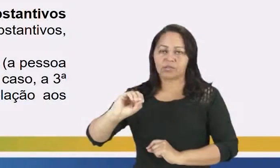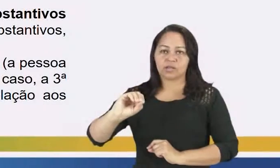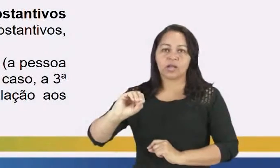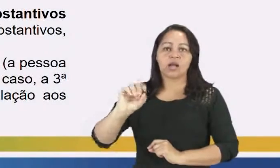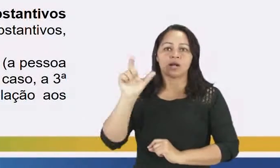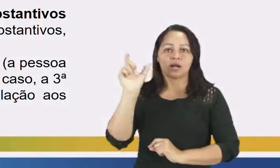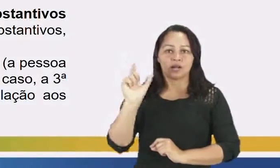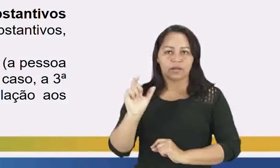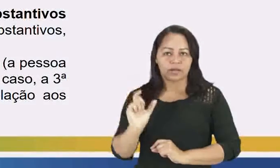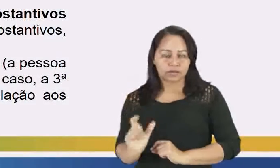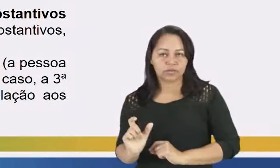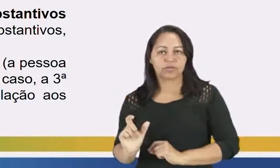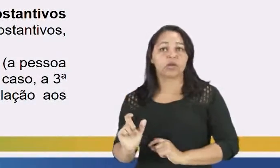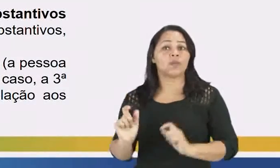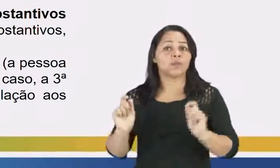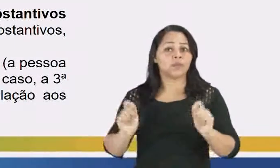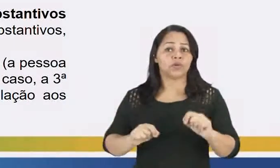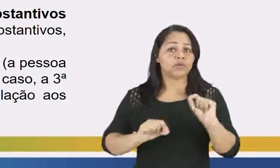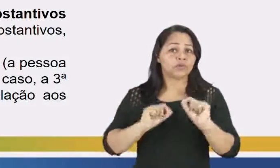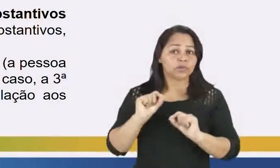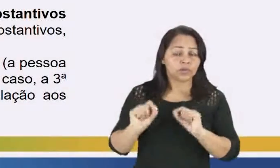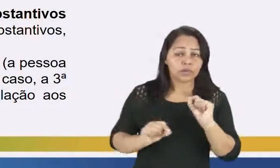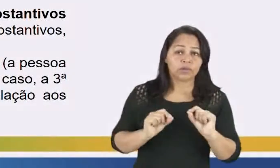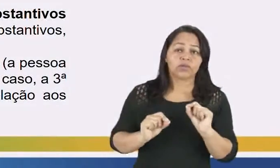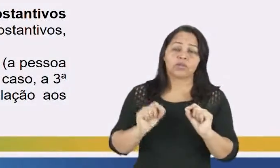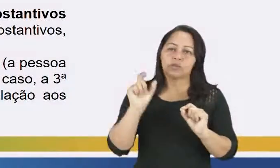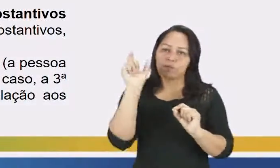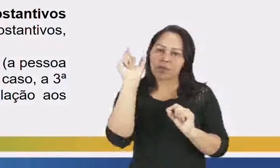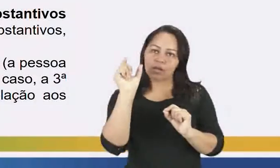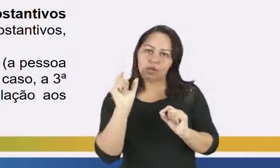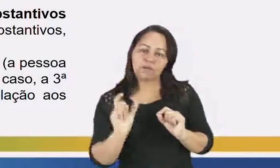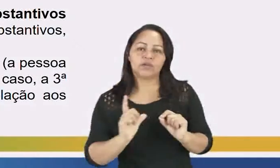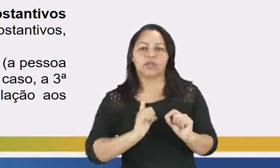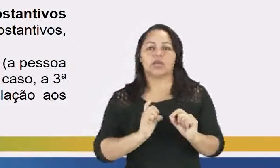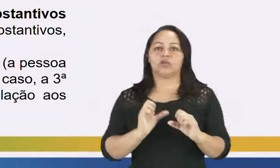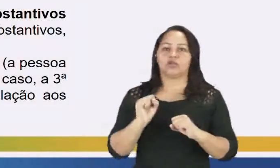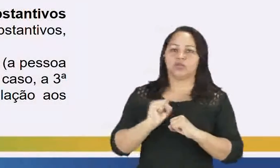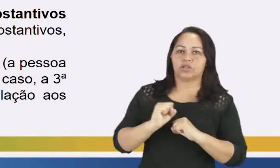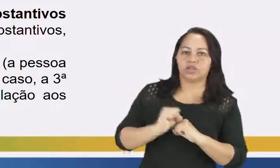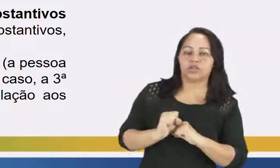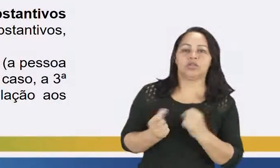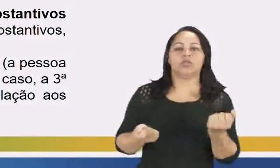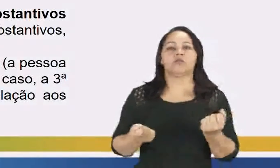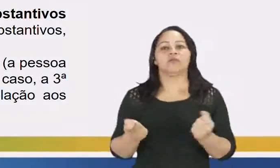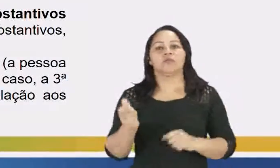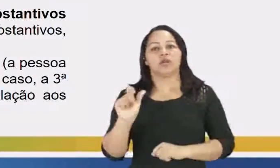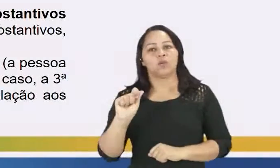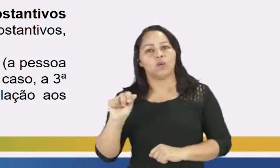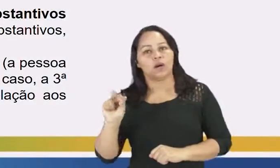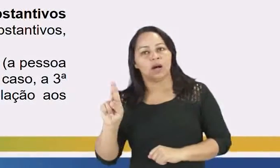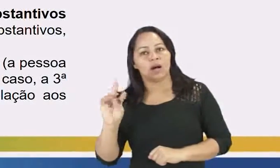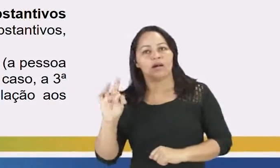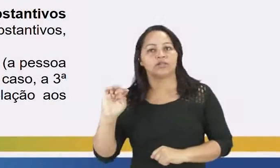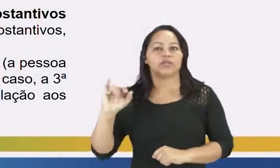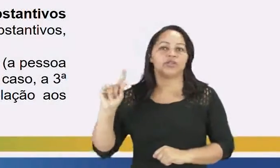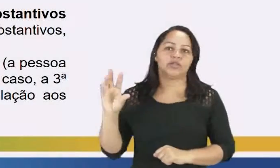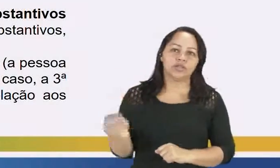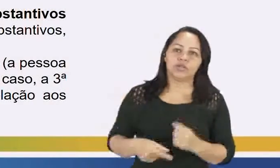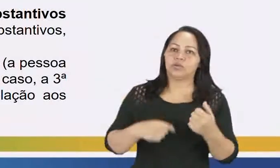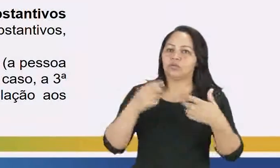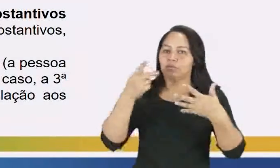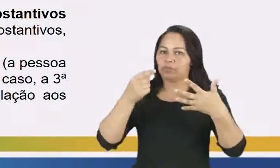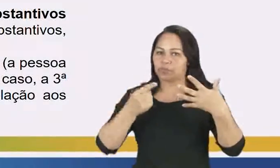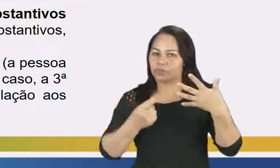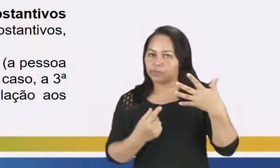morfológica ou classe de palavras. São elas, né? Nós temos o substantivo, artigo, adjetivo, pronome,